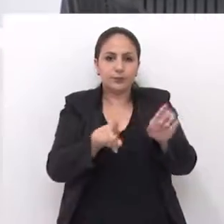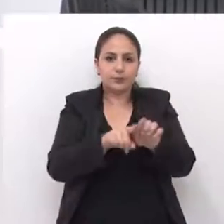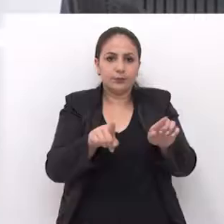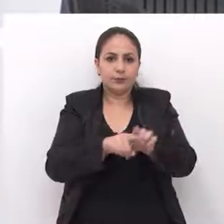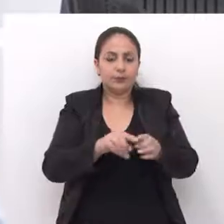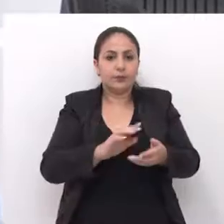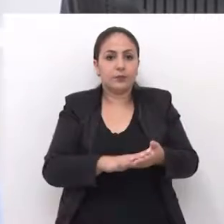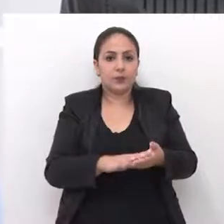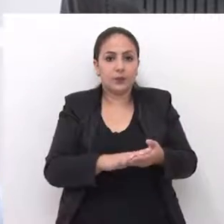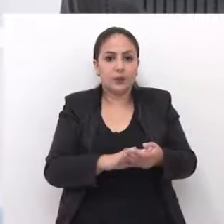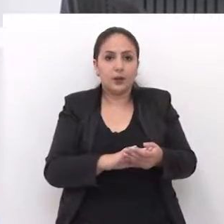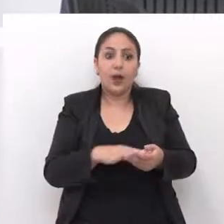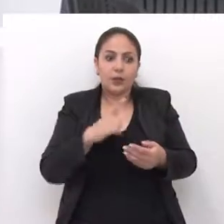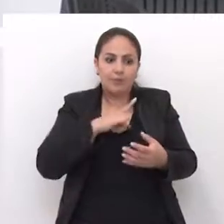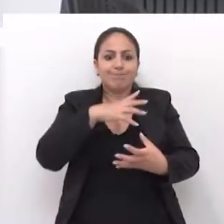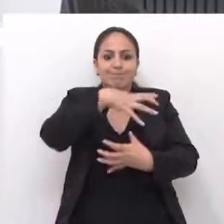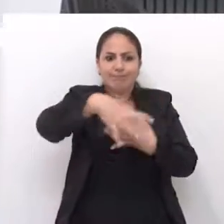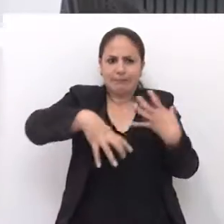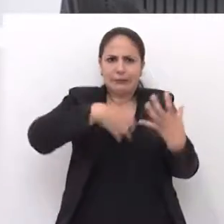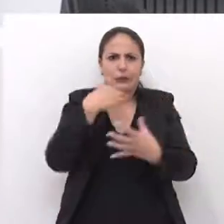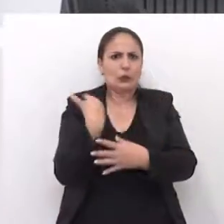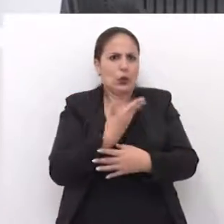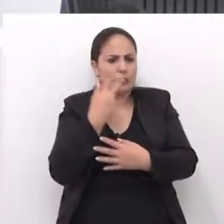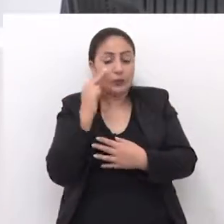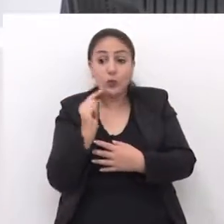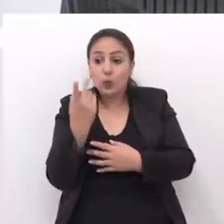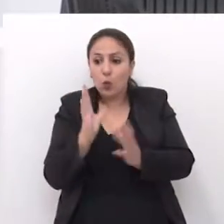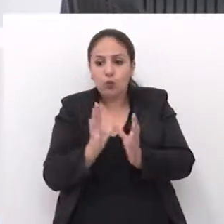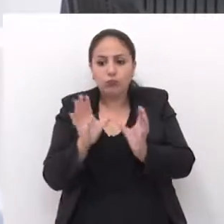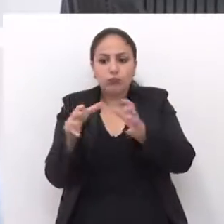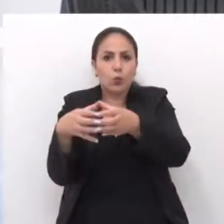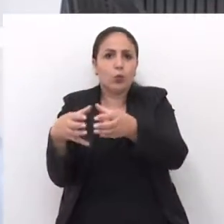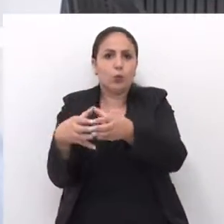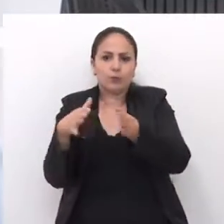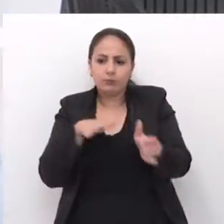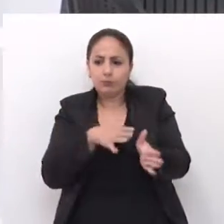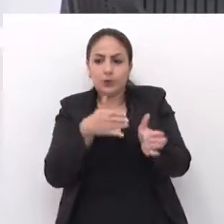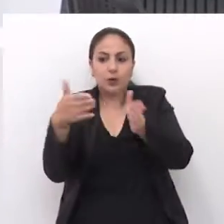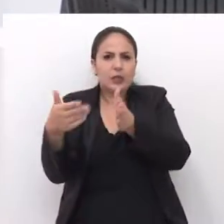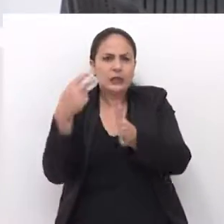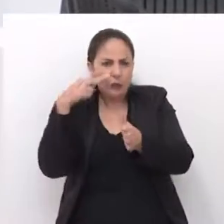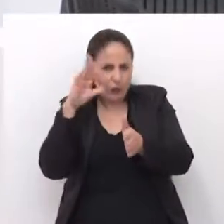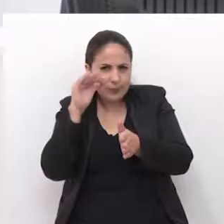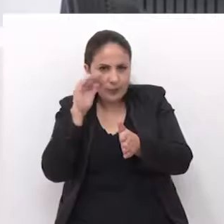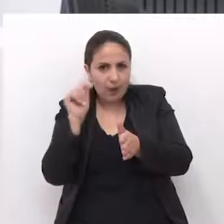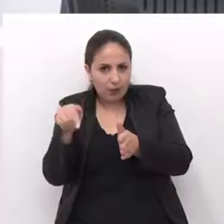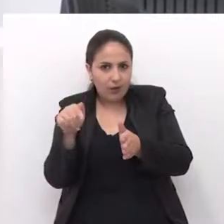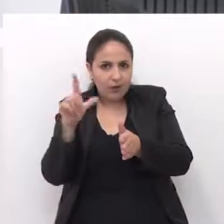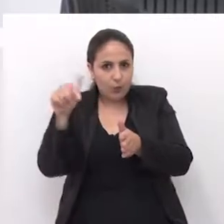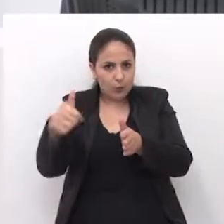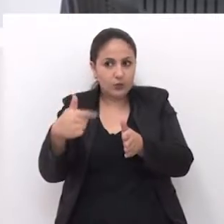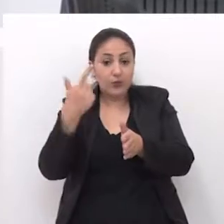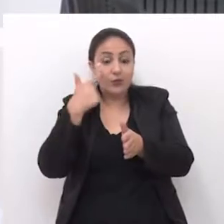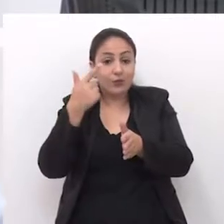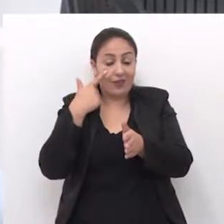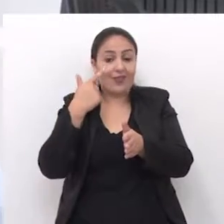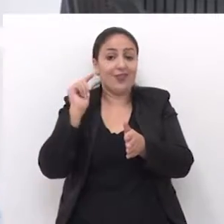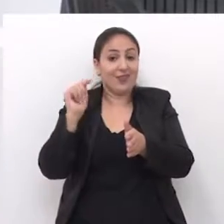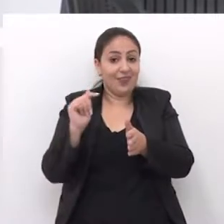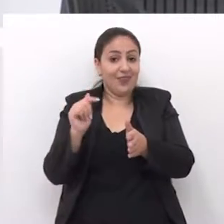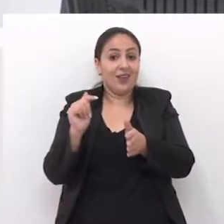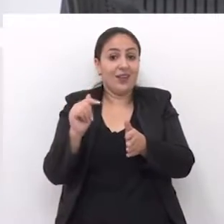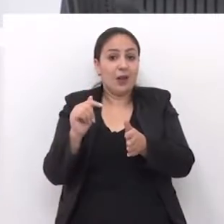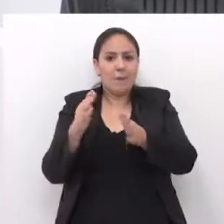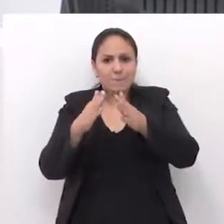Municipal, da Câmara de Vereadores. Sessão conturbada, né? A gente viu um lado apenas, quem for ver as filmagens depois vai ver qual